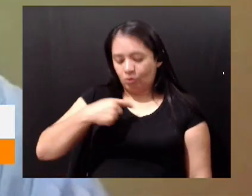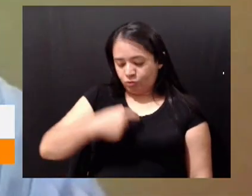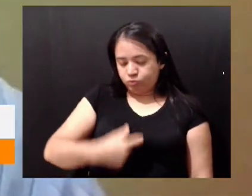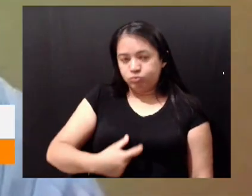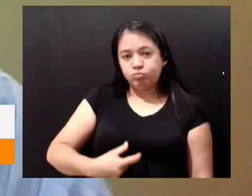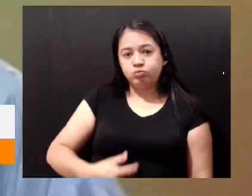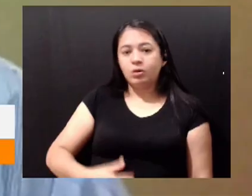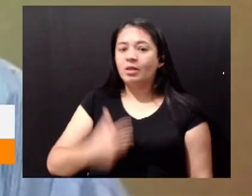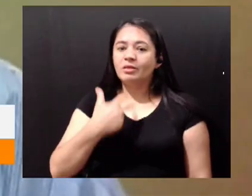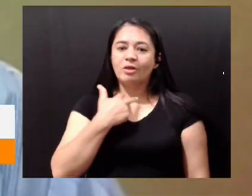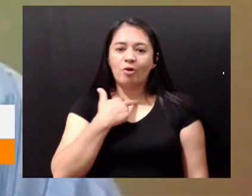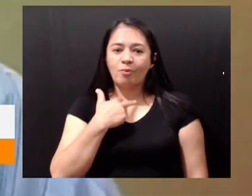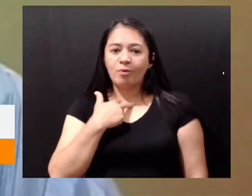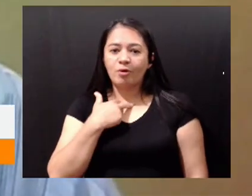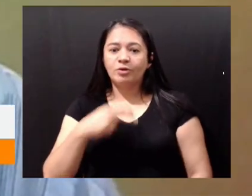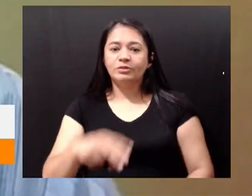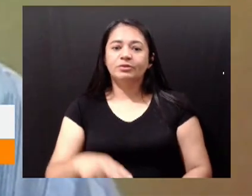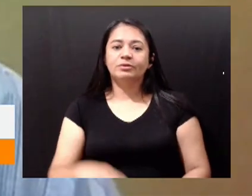sondas intestinais,